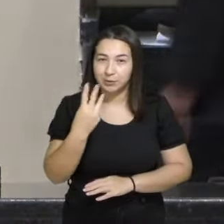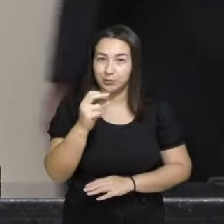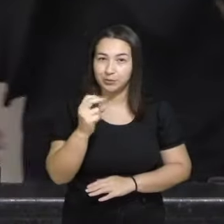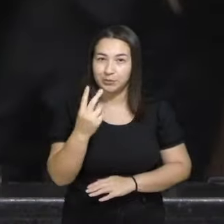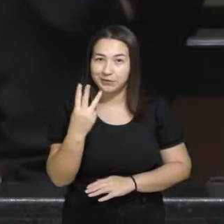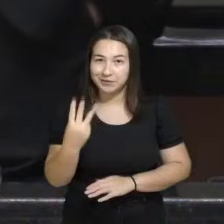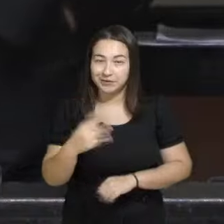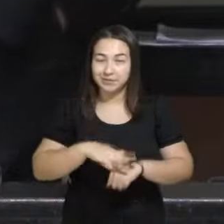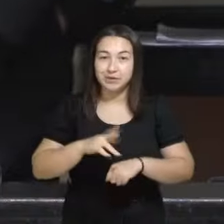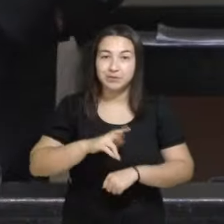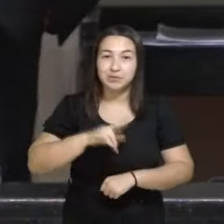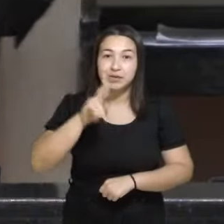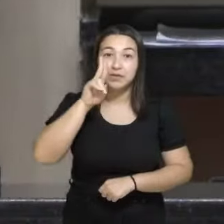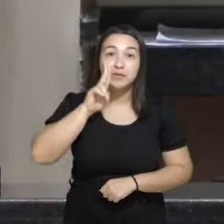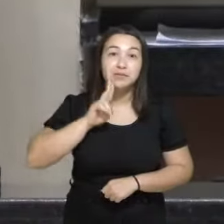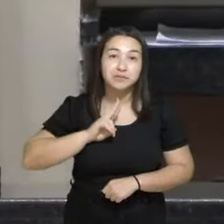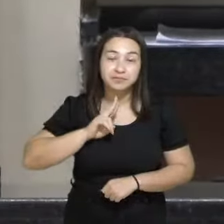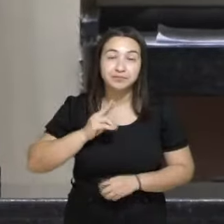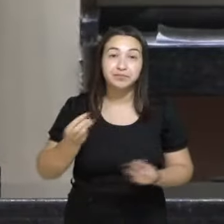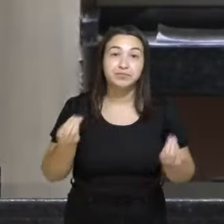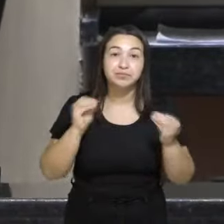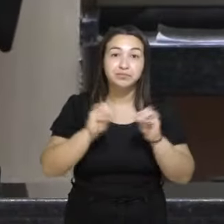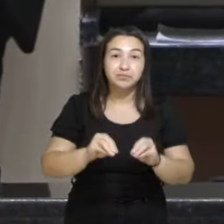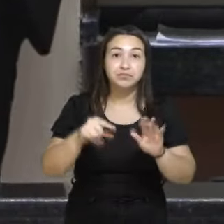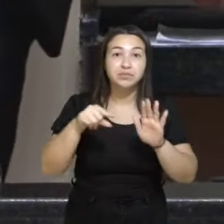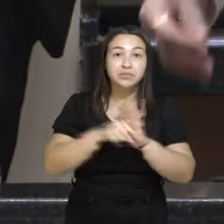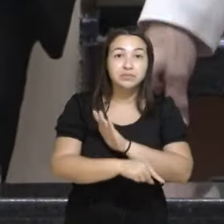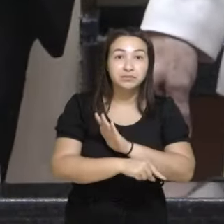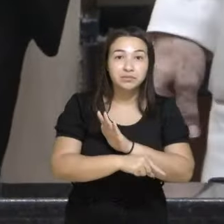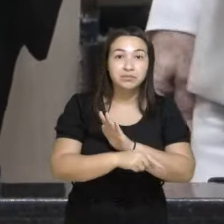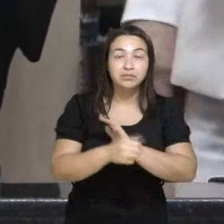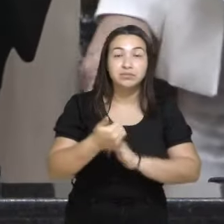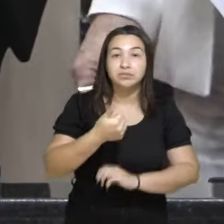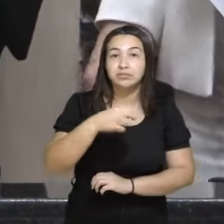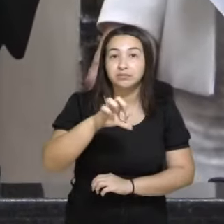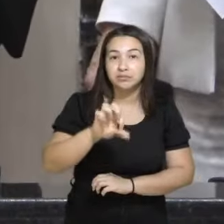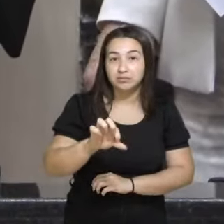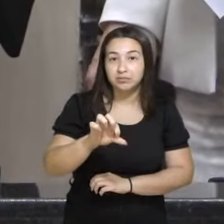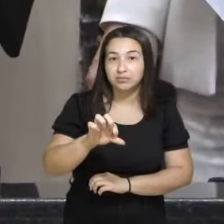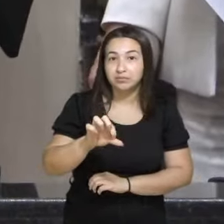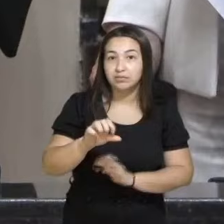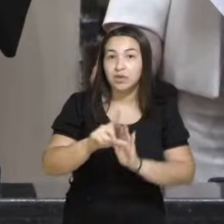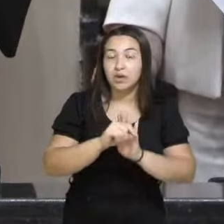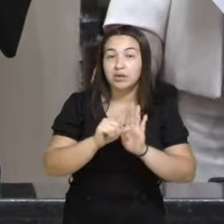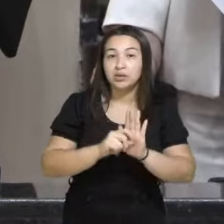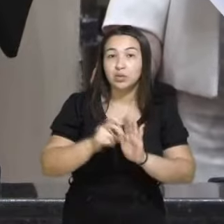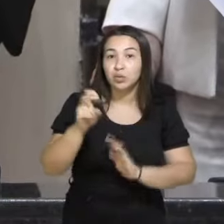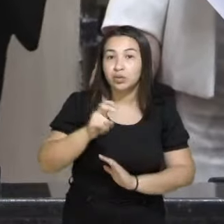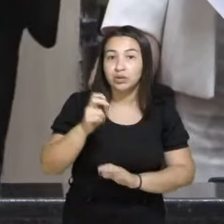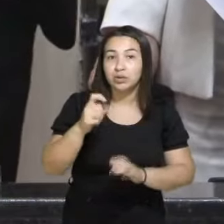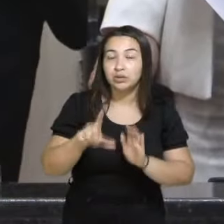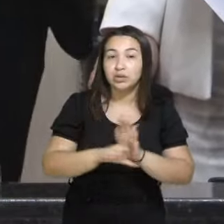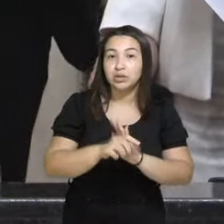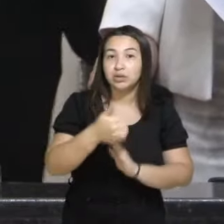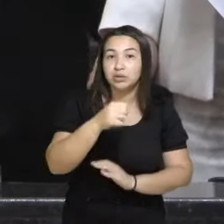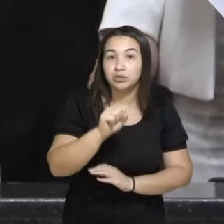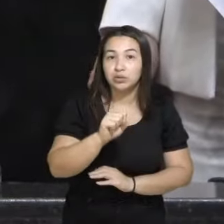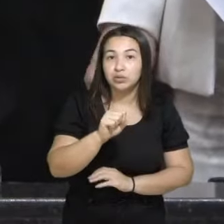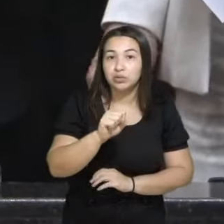autoria, deputado Ivan Nats, acrescenta o inciso 19 ao artigo 5º da lei 18.334